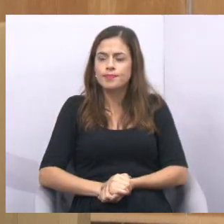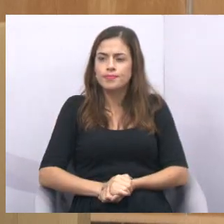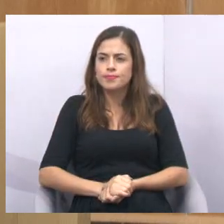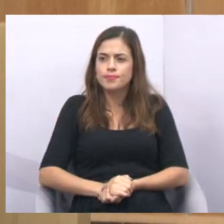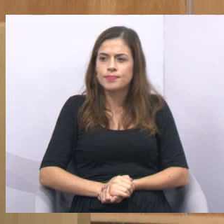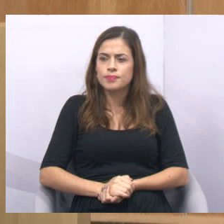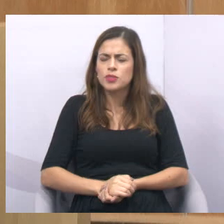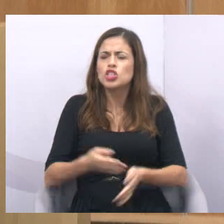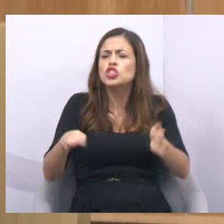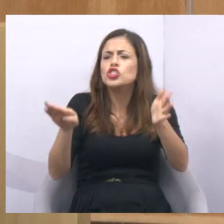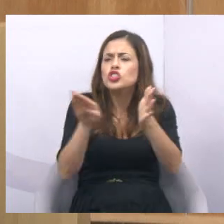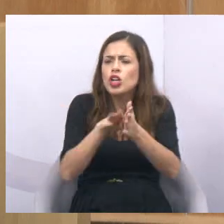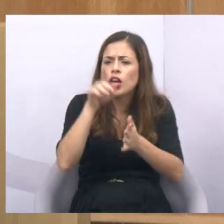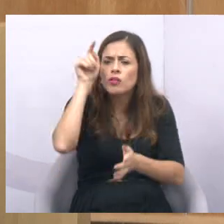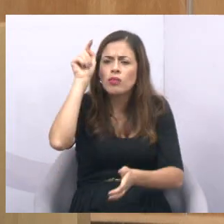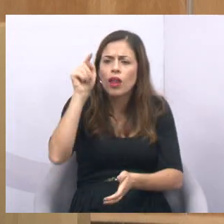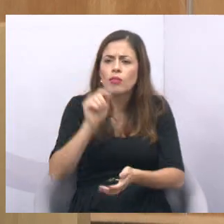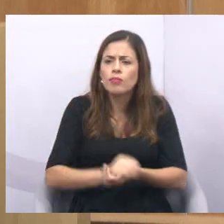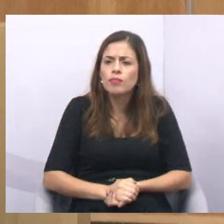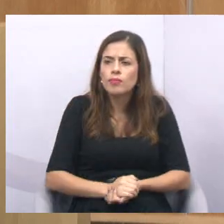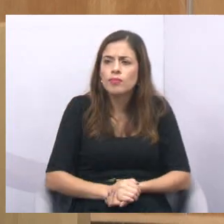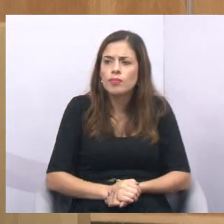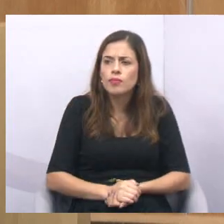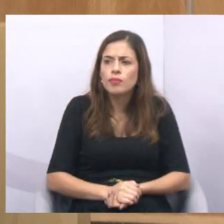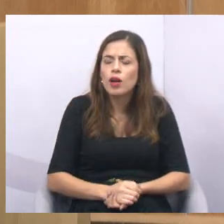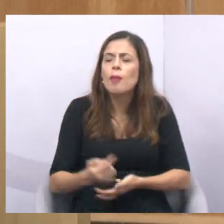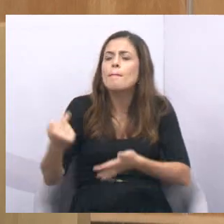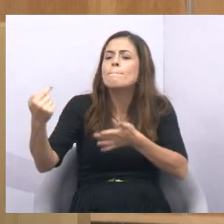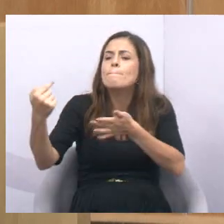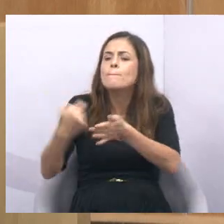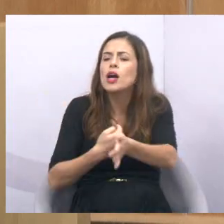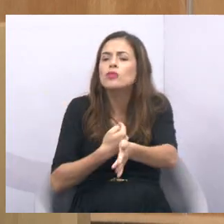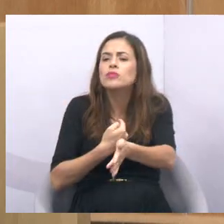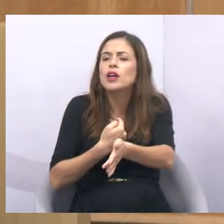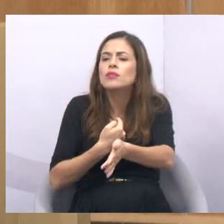Em chegando lá, vão me perguntar: